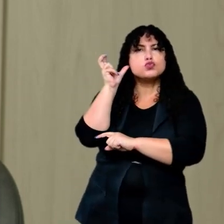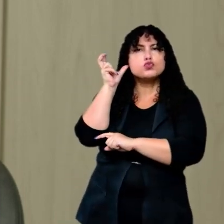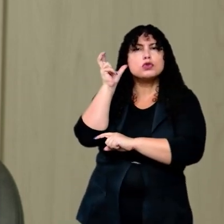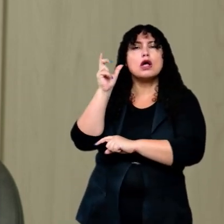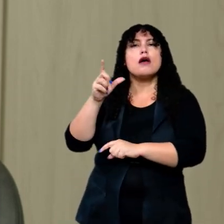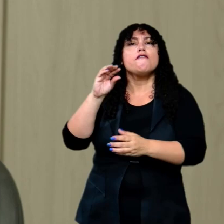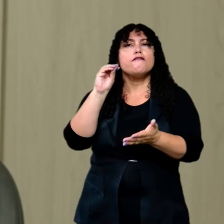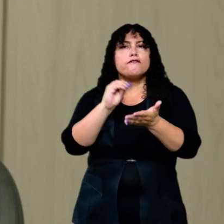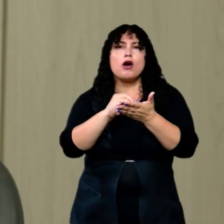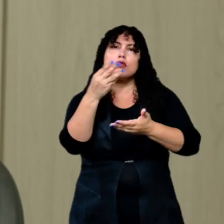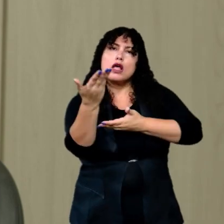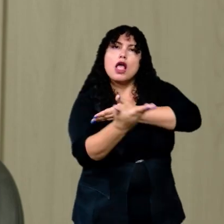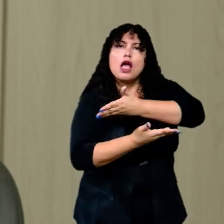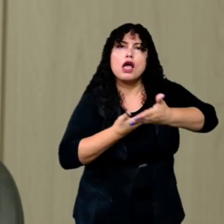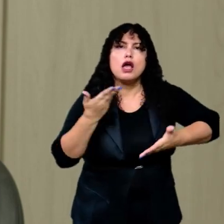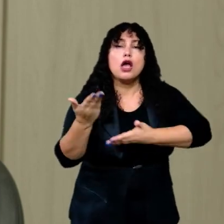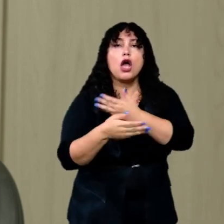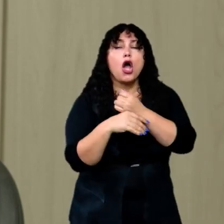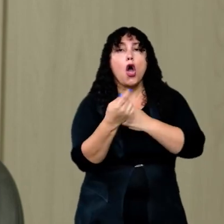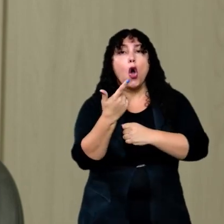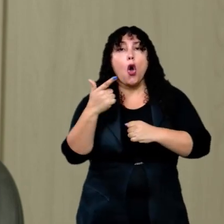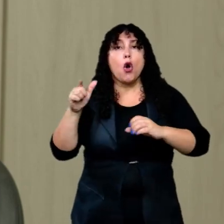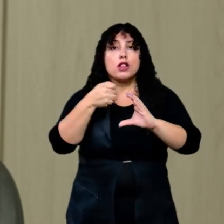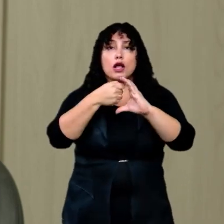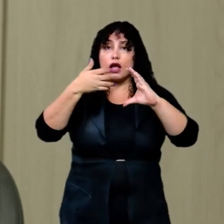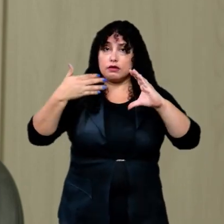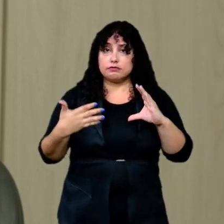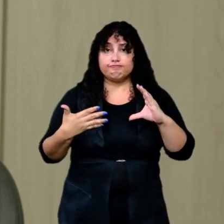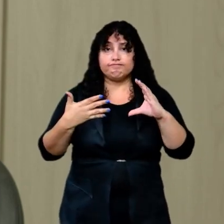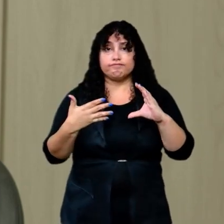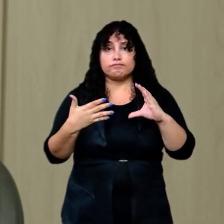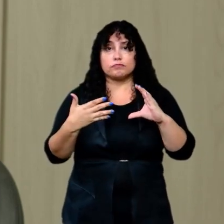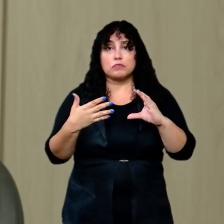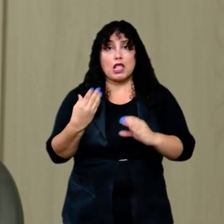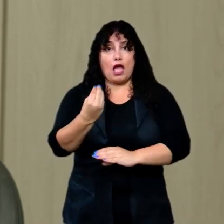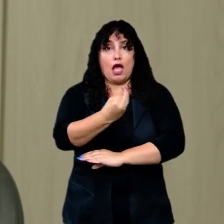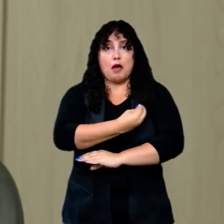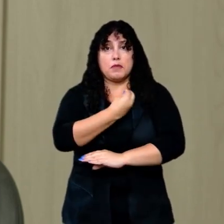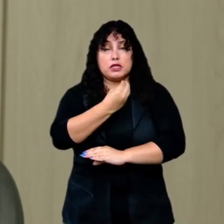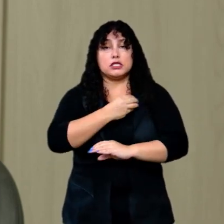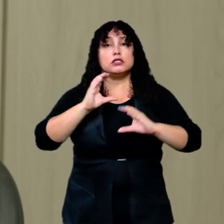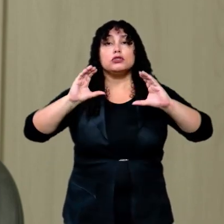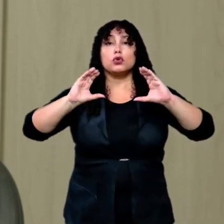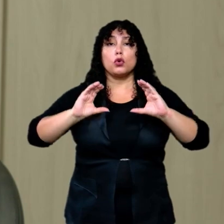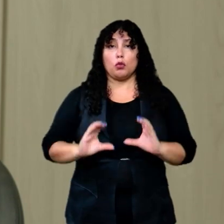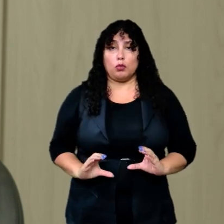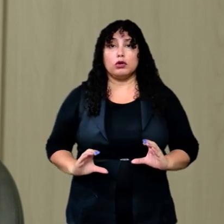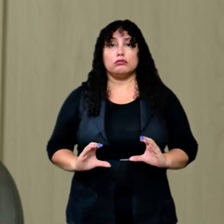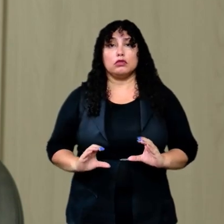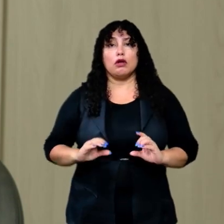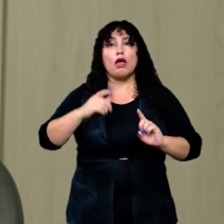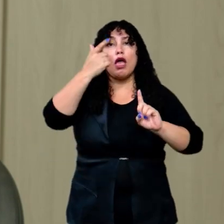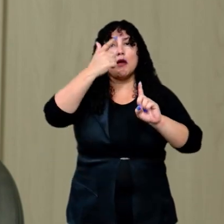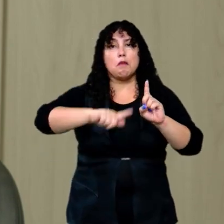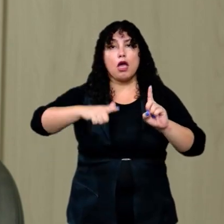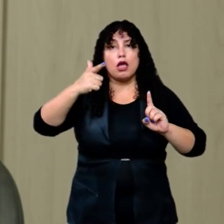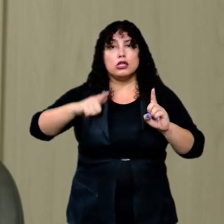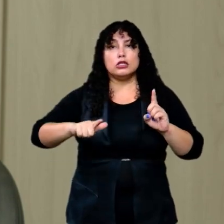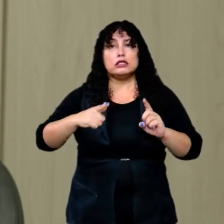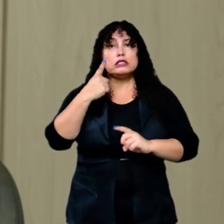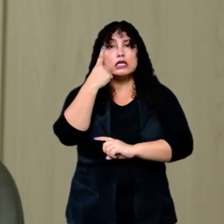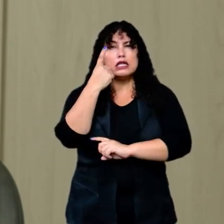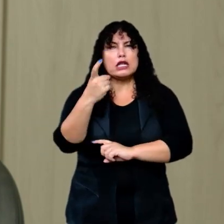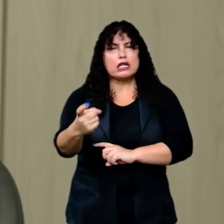essa falta de interação. E a outra característica é a presença de comportamentos repetitivos, de